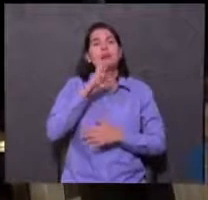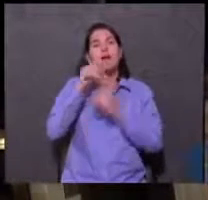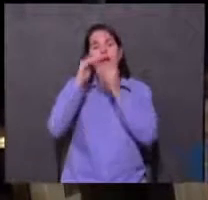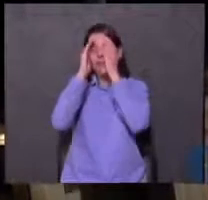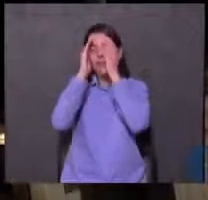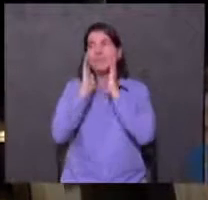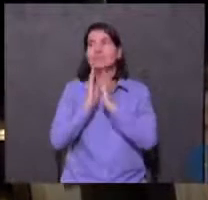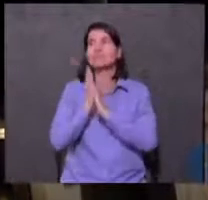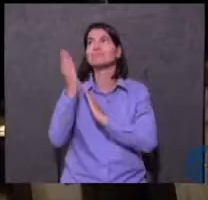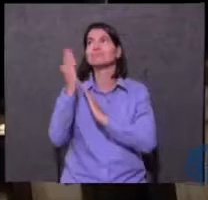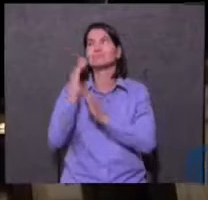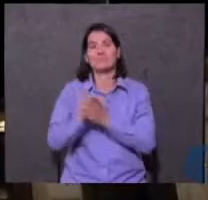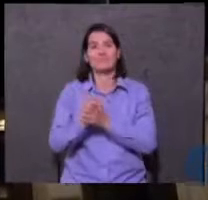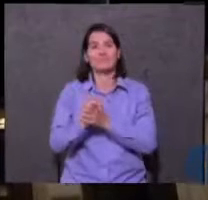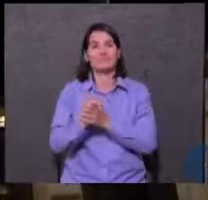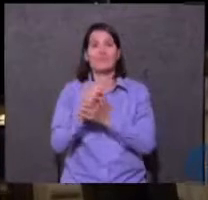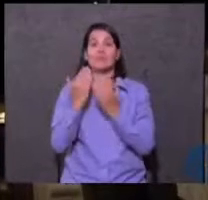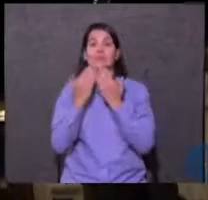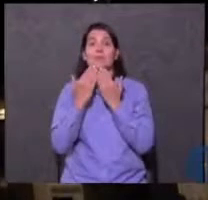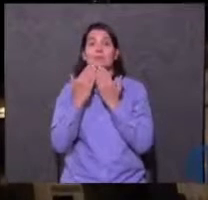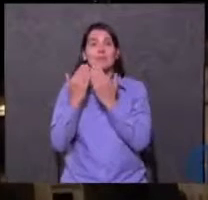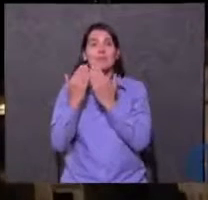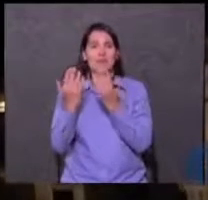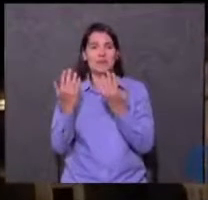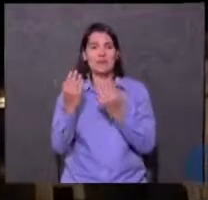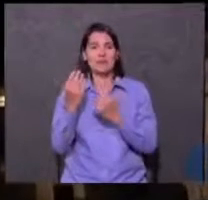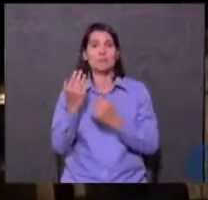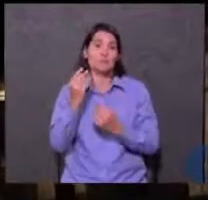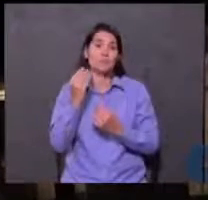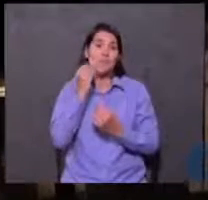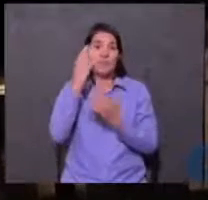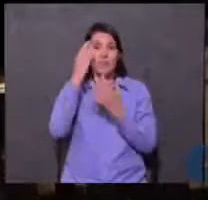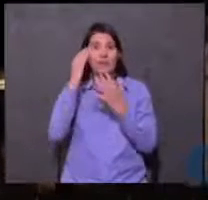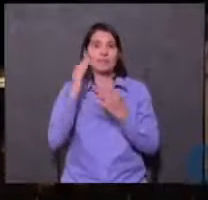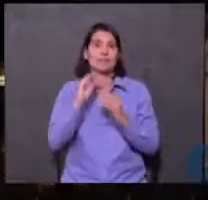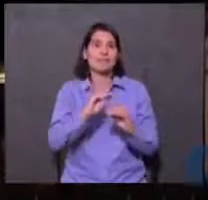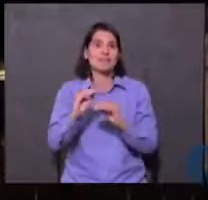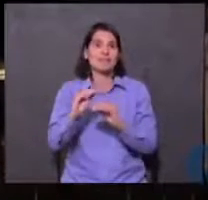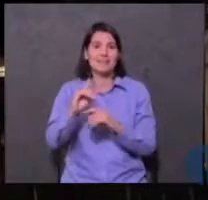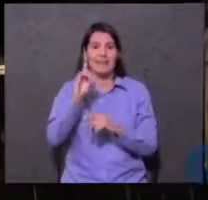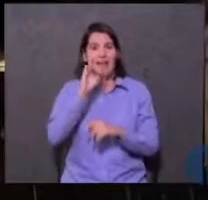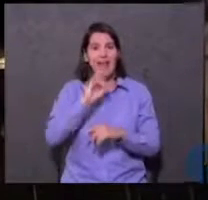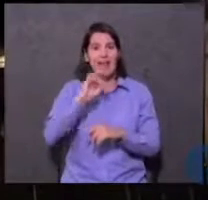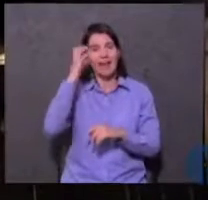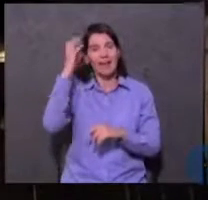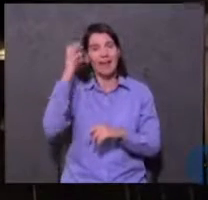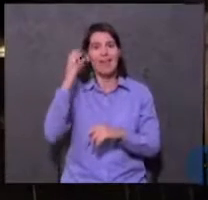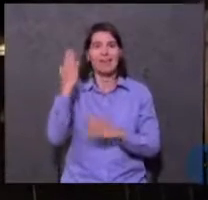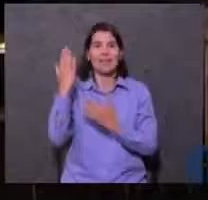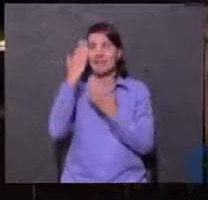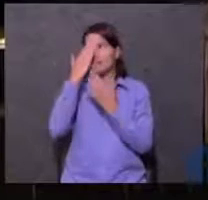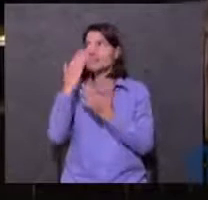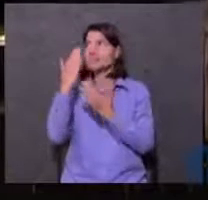lle pedir, como ensina a Salve Rainha, mostra-nos a Jesús.